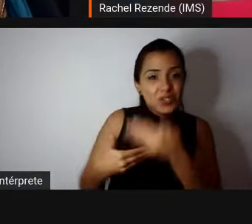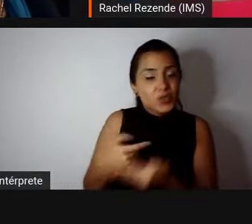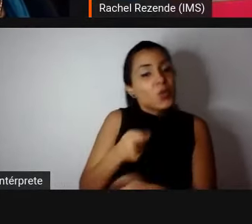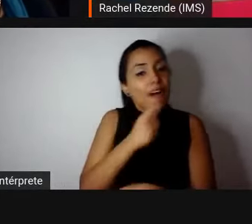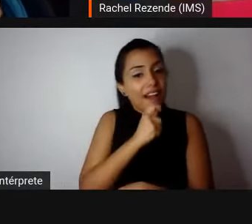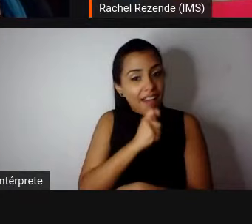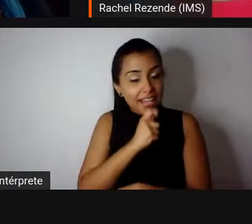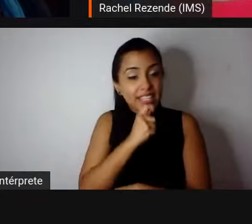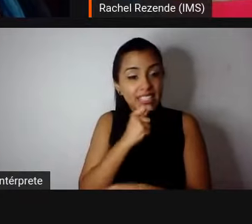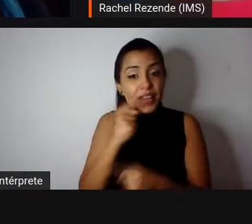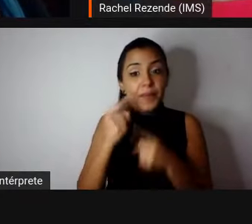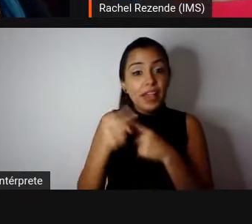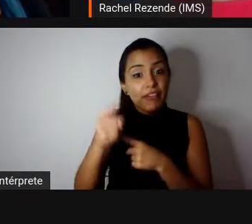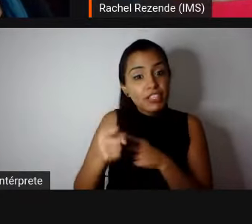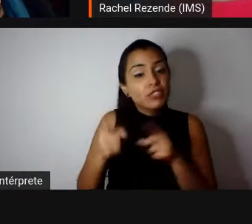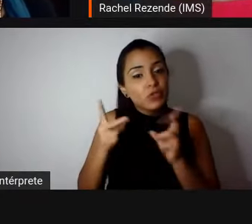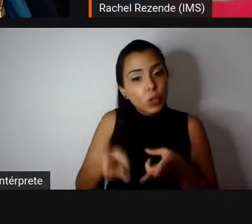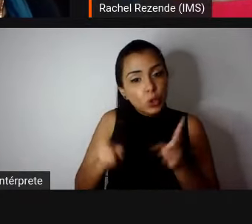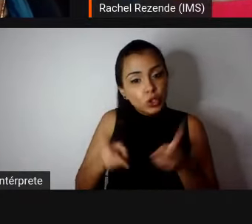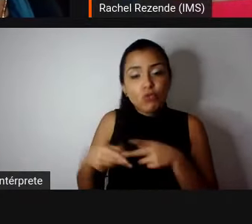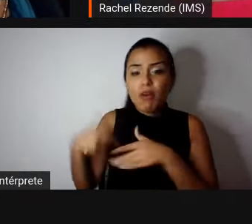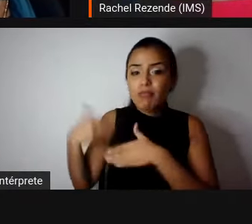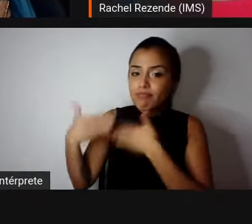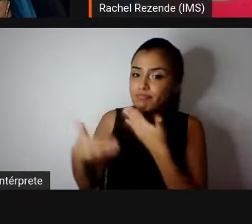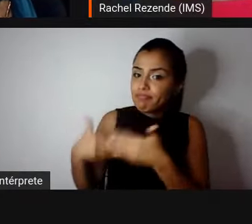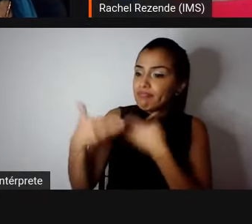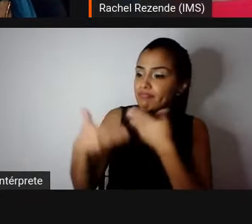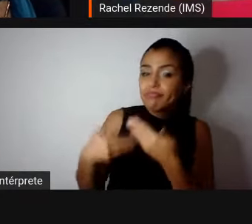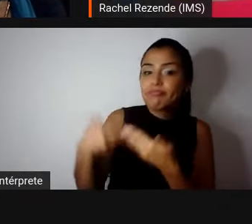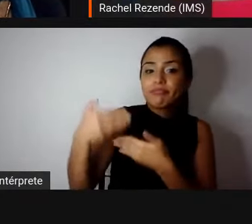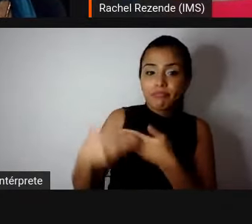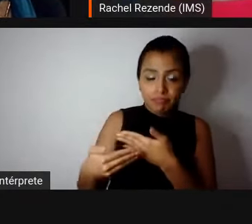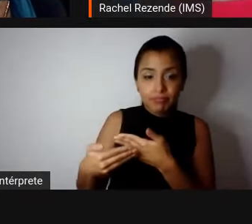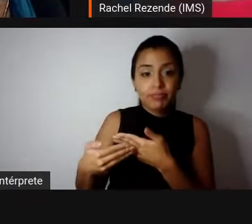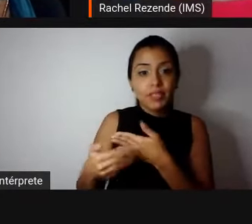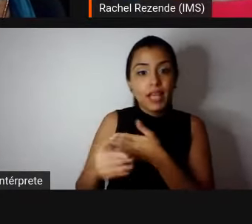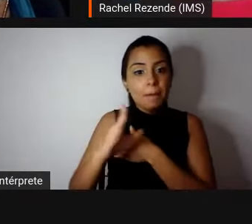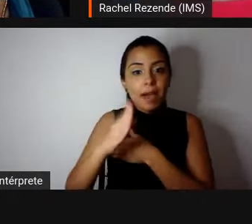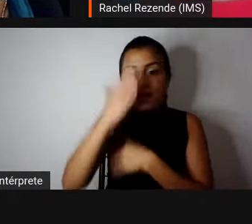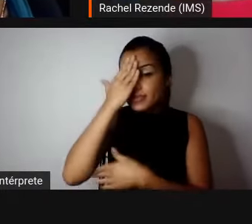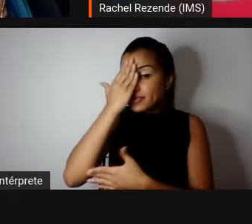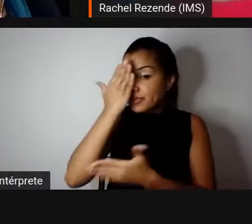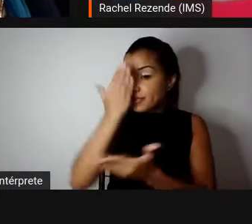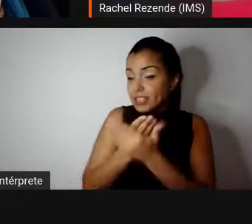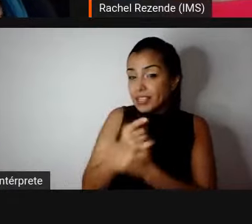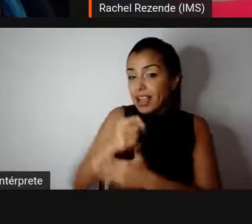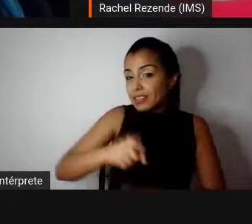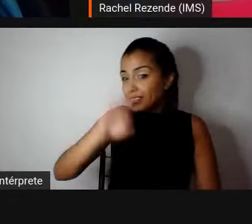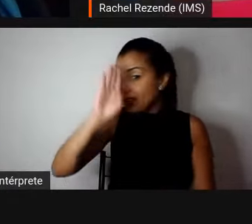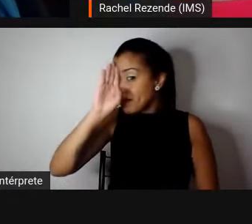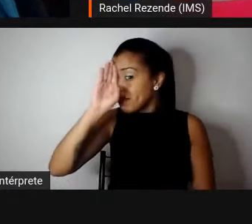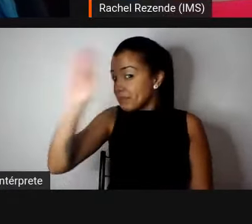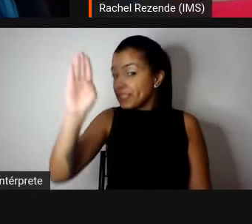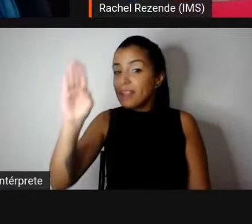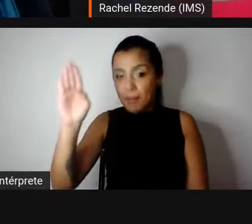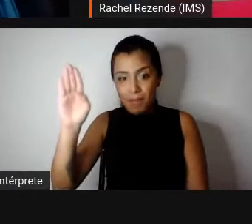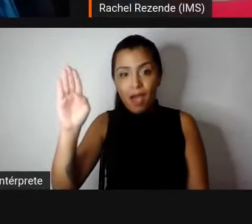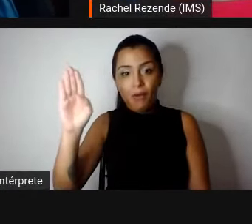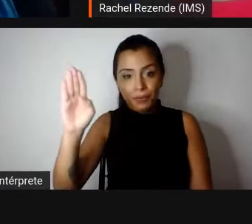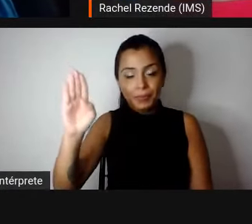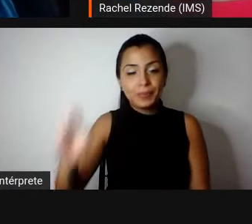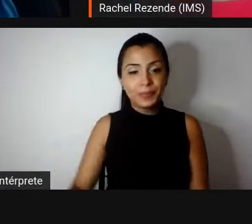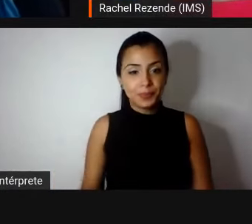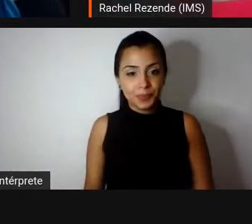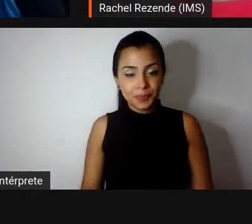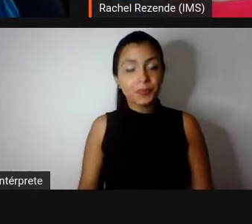porque você continua em processo, em trabalho, né? Eu acho que essa é a questão essencial, né? Tem sido, né,